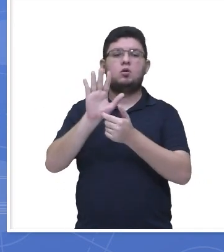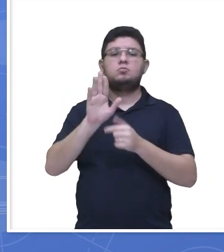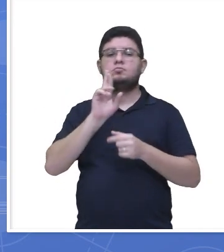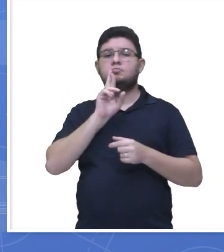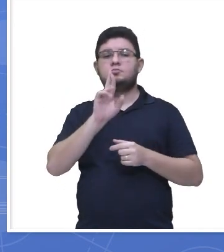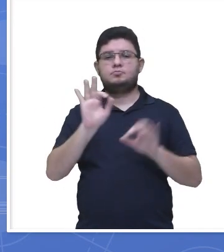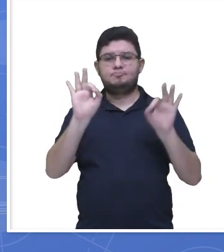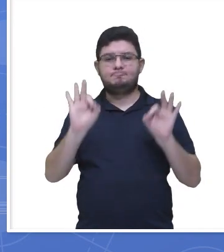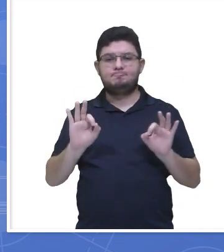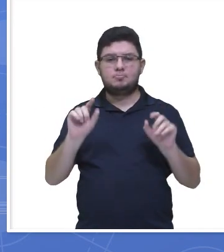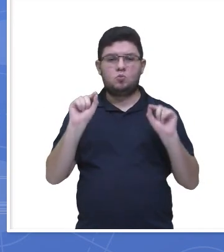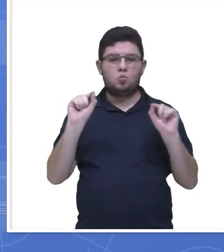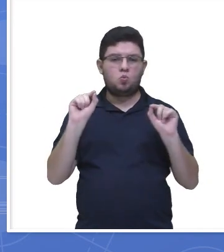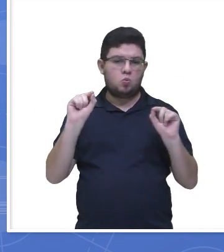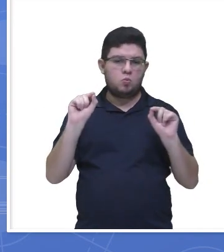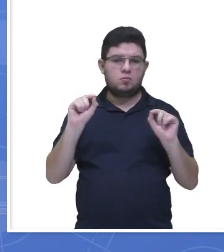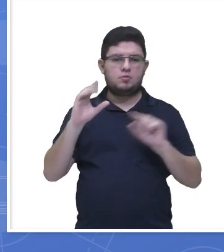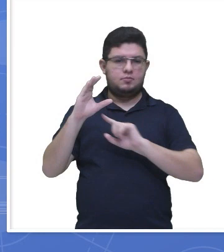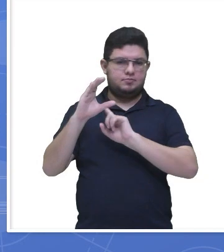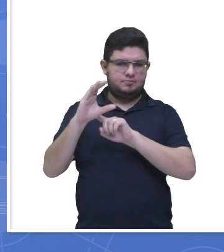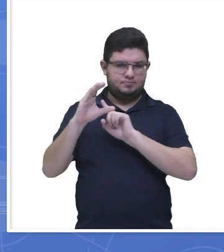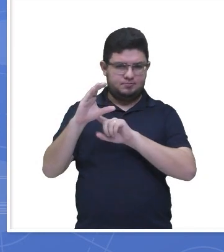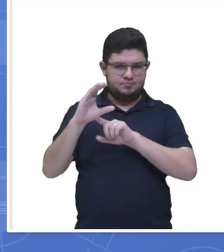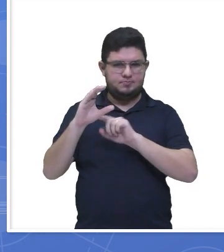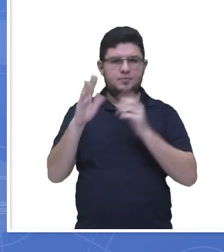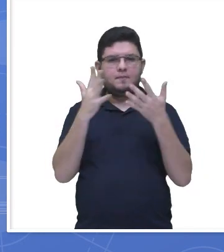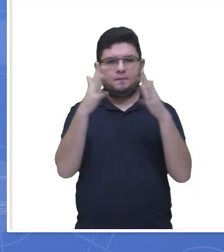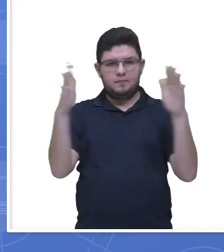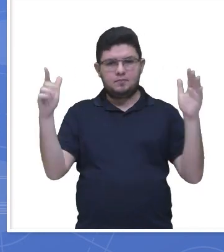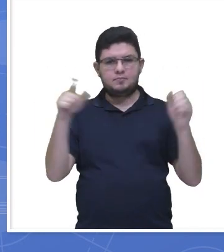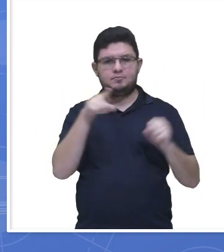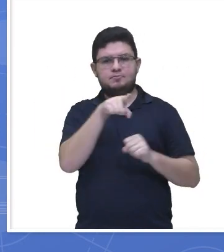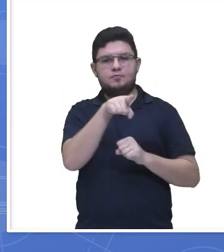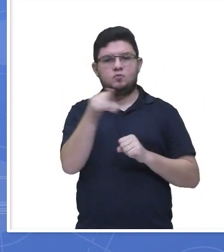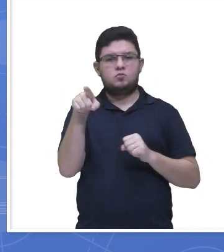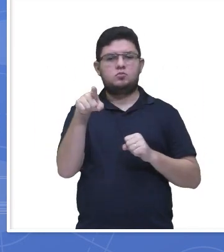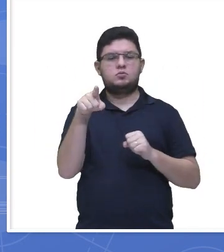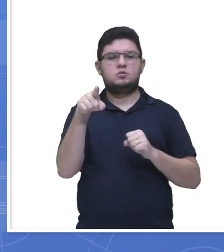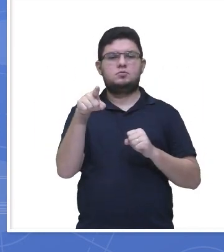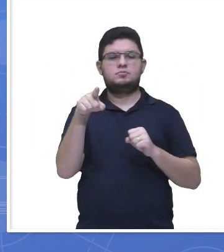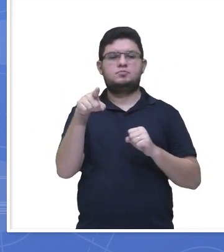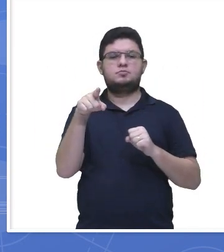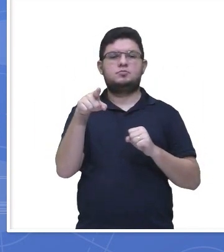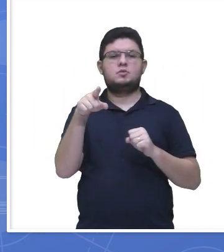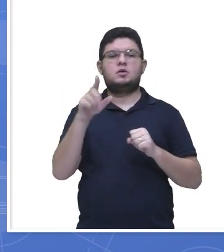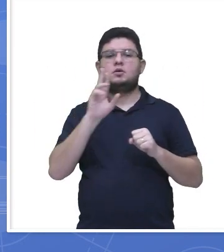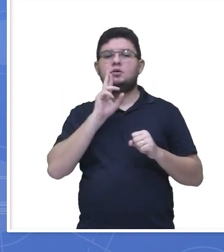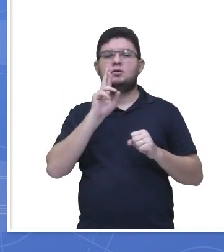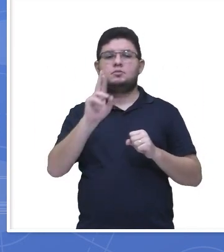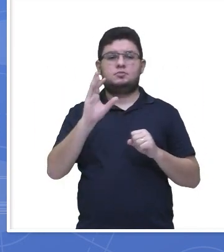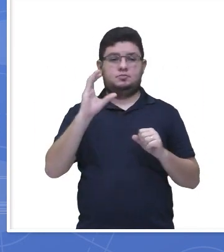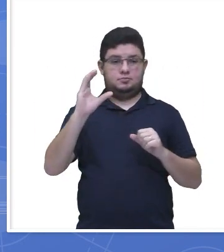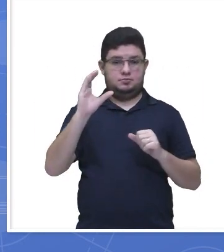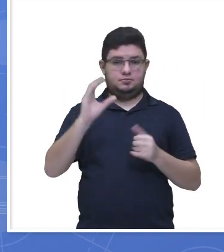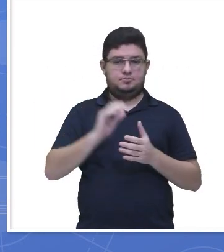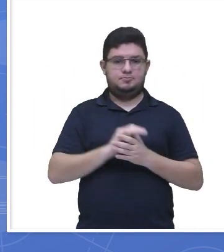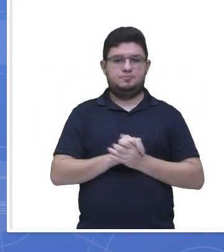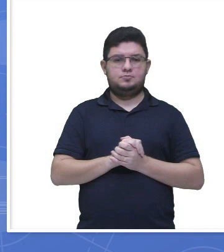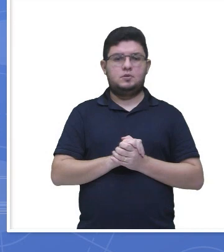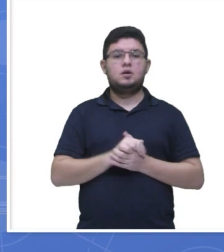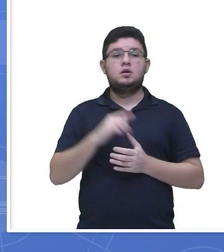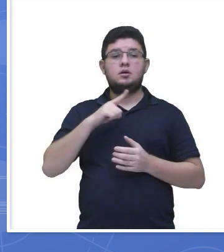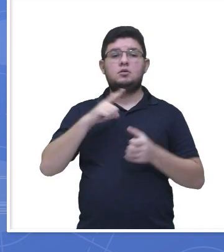que é a mesma letra C. Então, parabéns aí para todos que apostaram na letra C. Vamos ver o que nós temos aí como